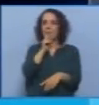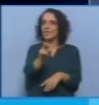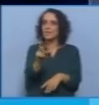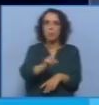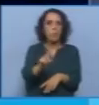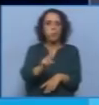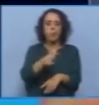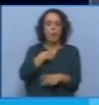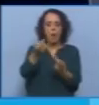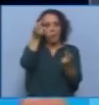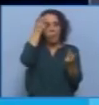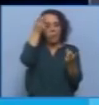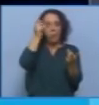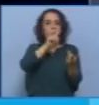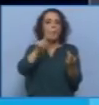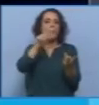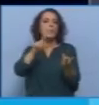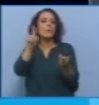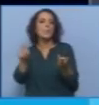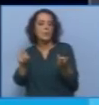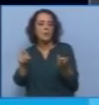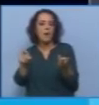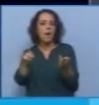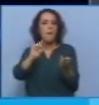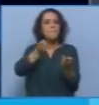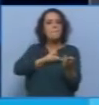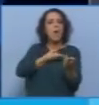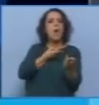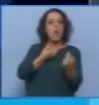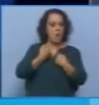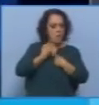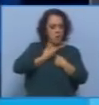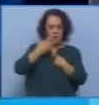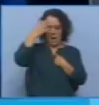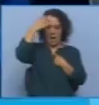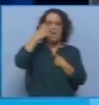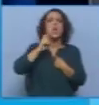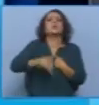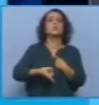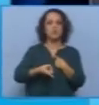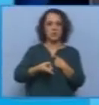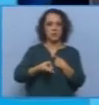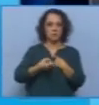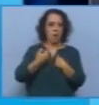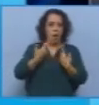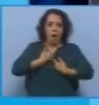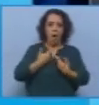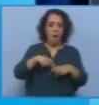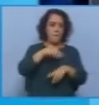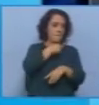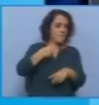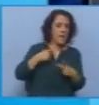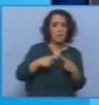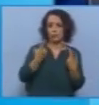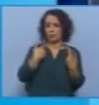muitas perguntas. Então, qual é o convite que se nos faz? Sermos rei em quê? Não é? Já sejamos médicos, já sejamos pais de